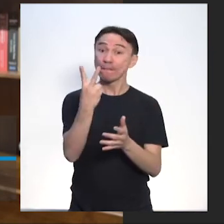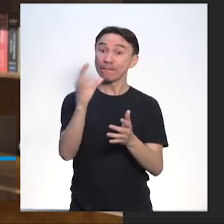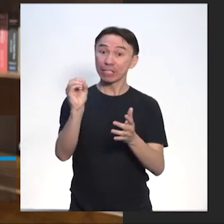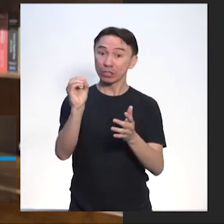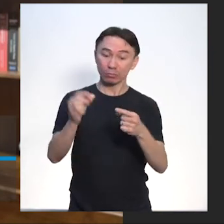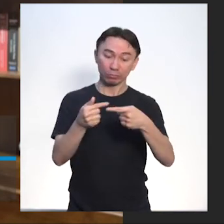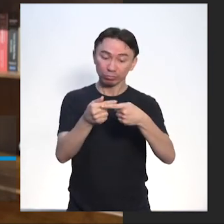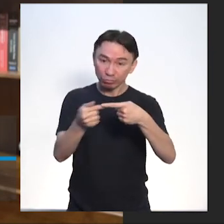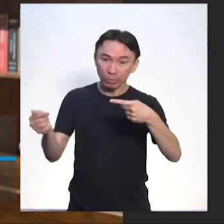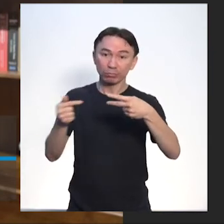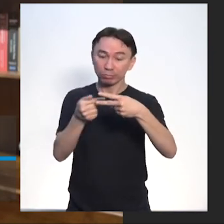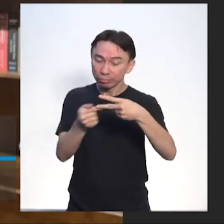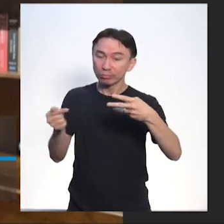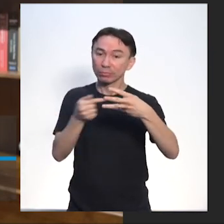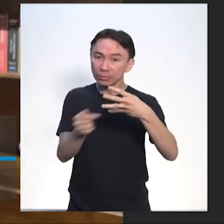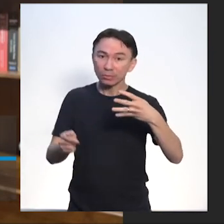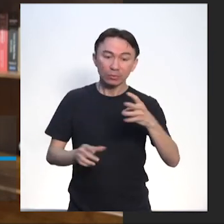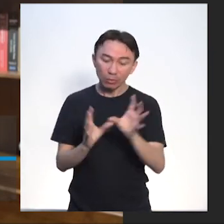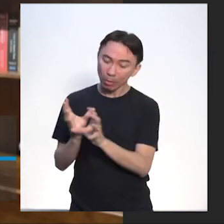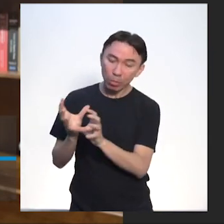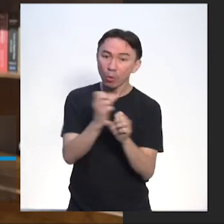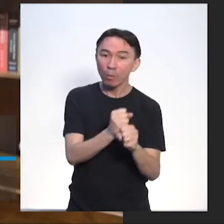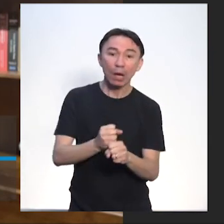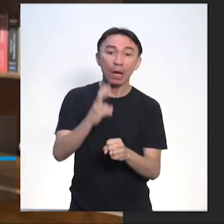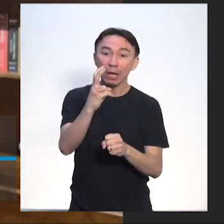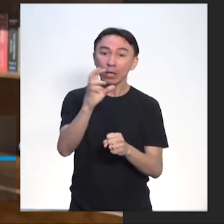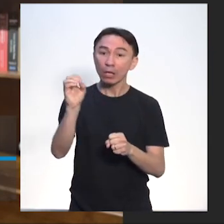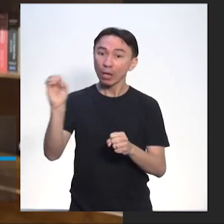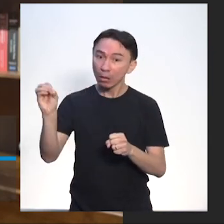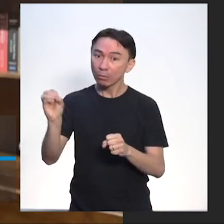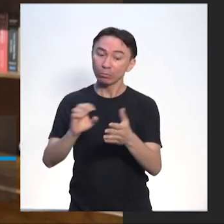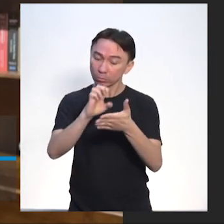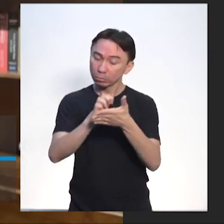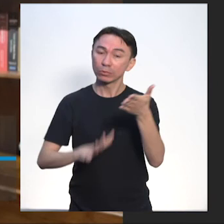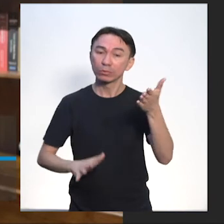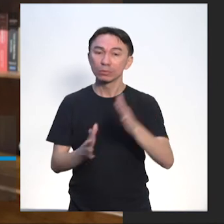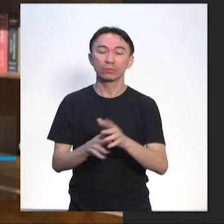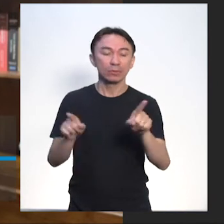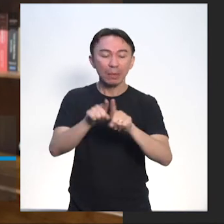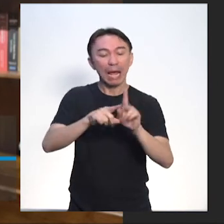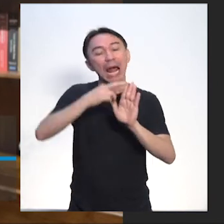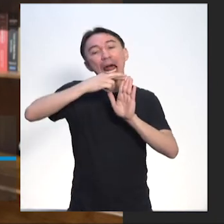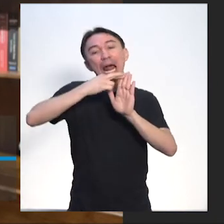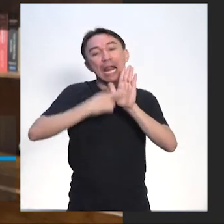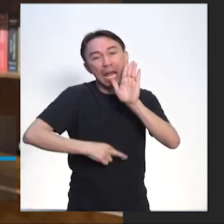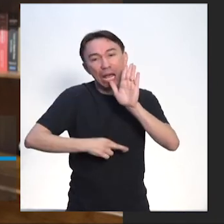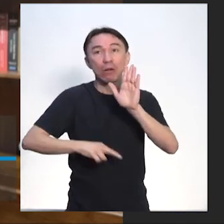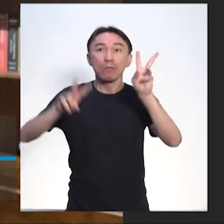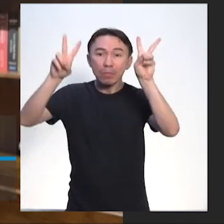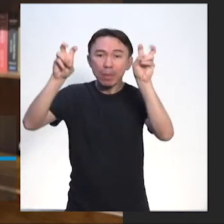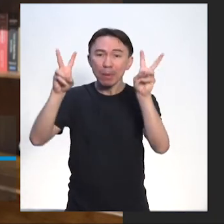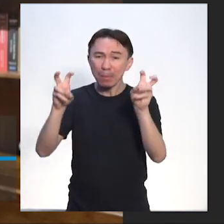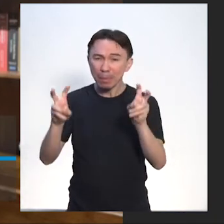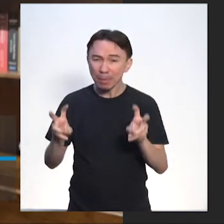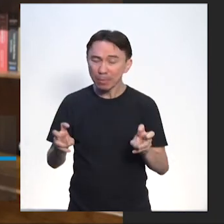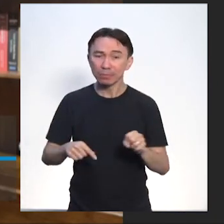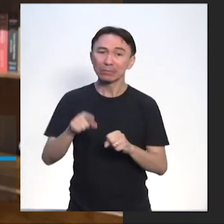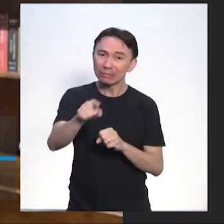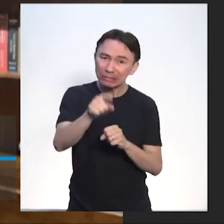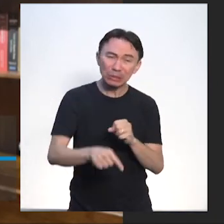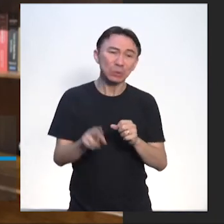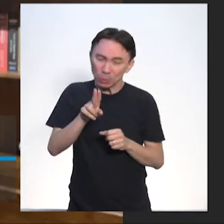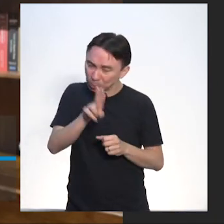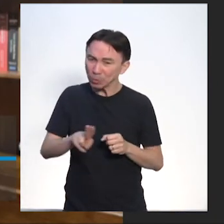semana, o que dá 500 exercícios ao todo. E temas de redação. Explore, use e